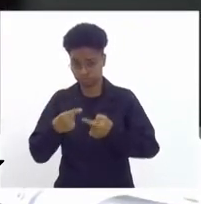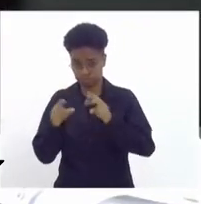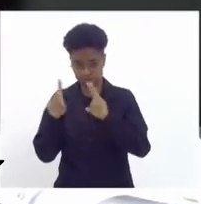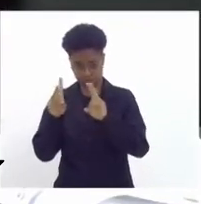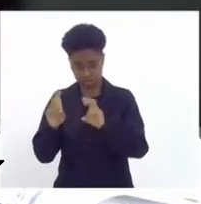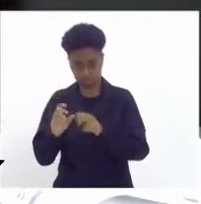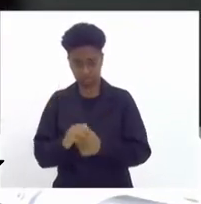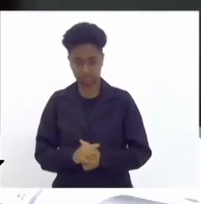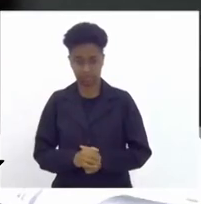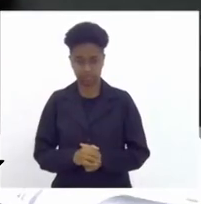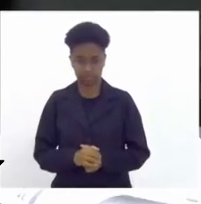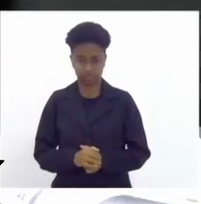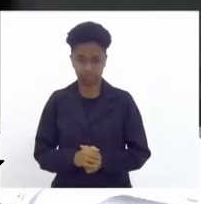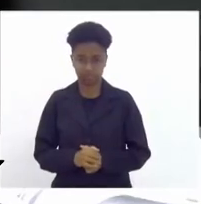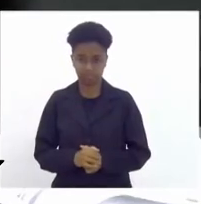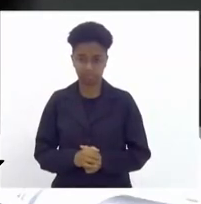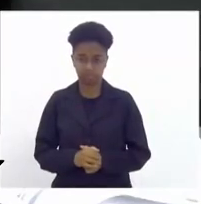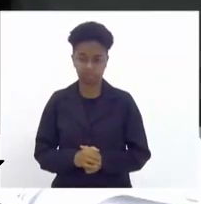não.